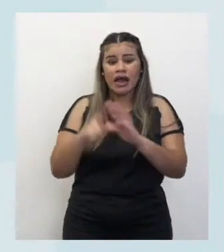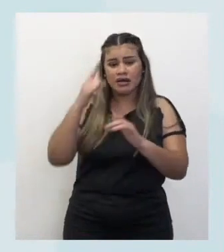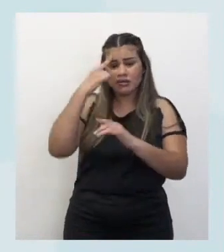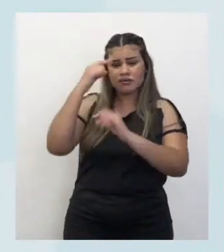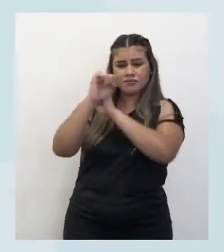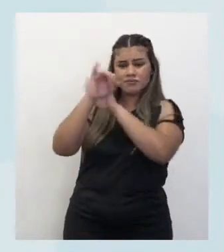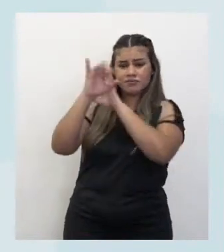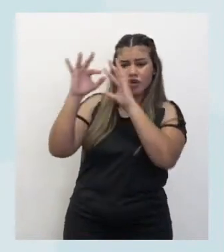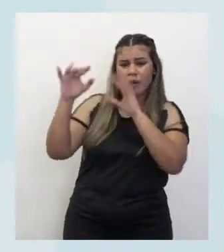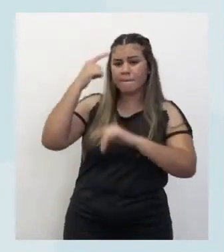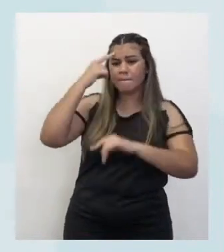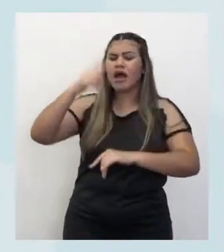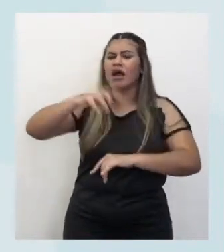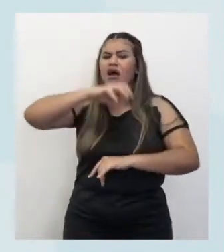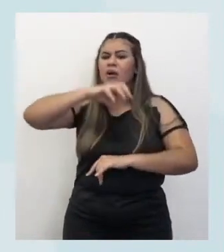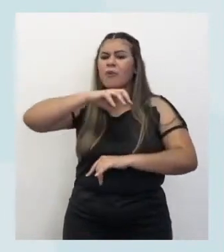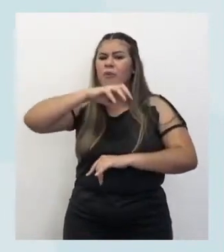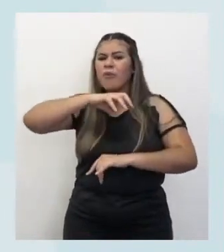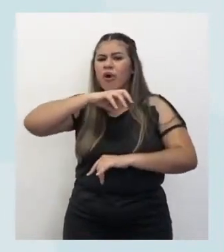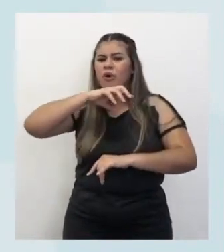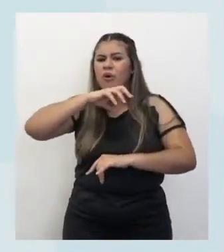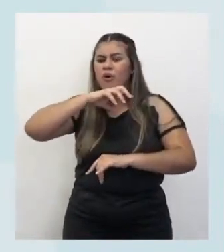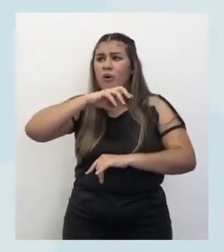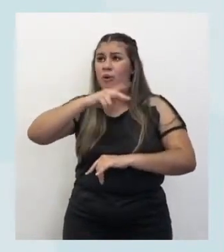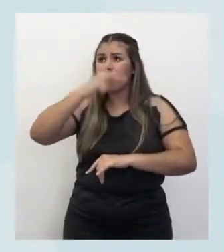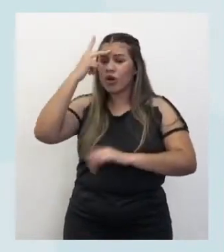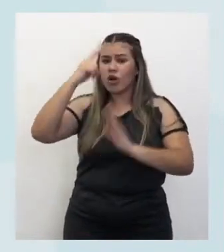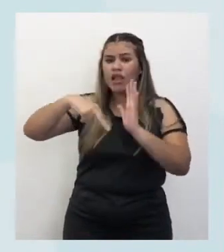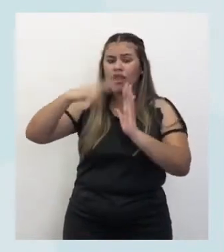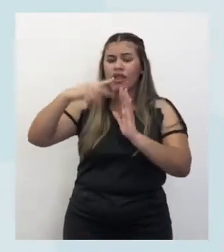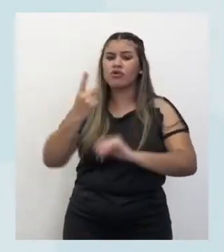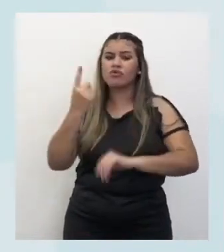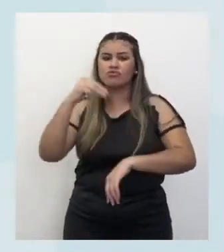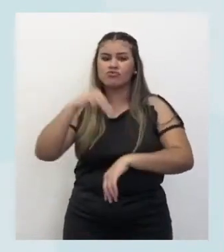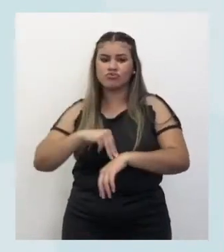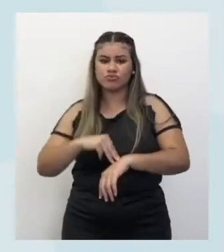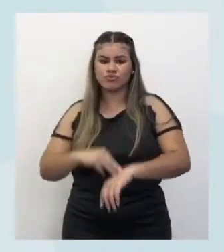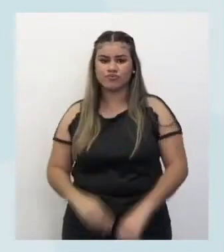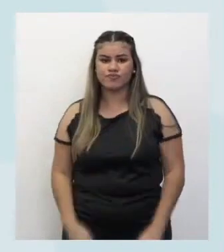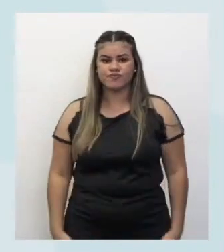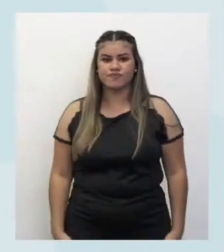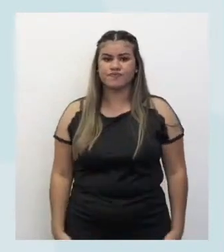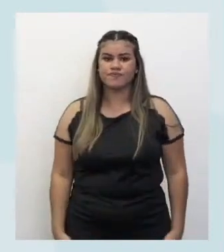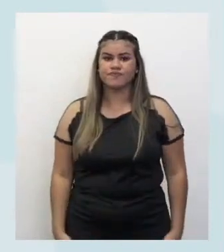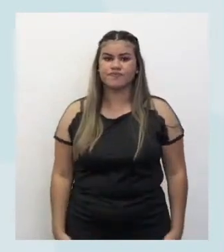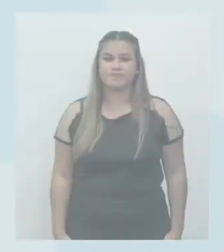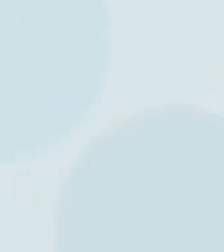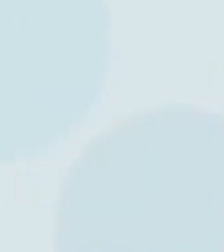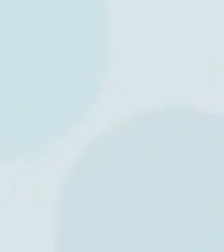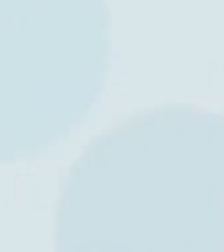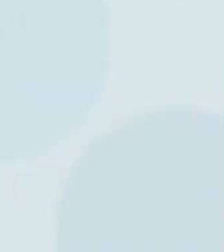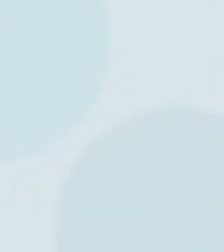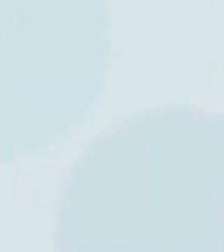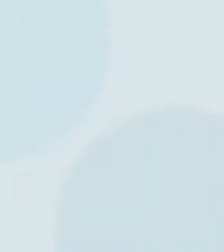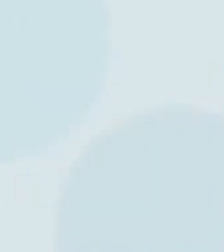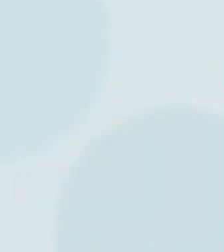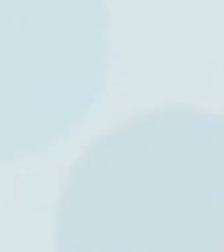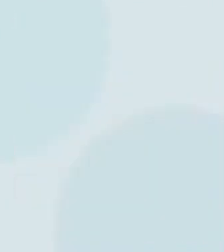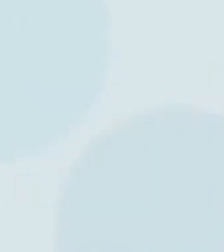da descrição do bicho causa no leitor? 1 minuto e já voltamos.